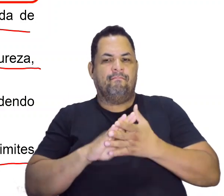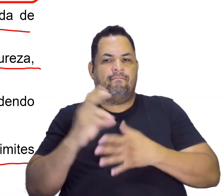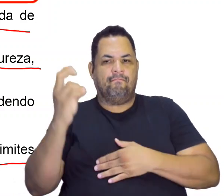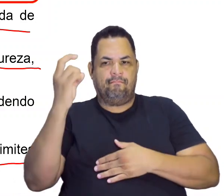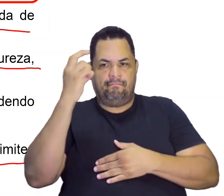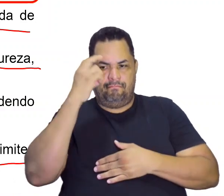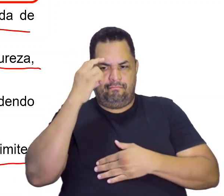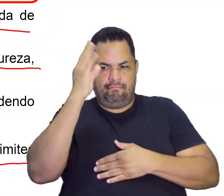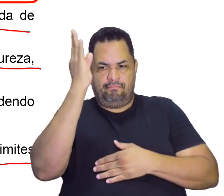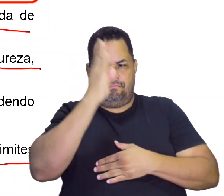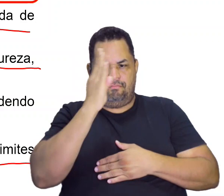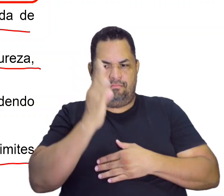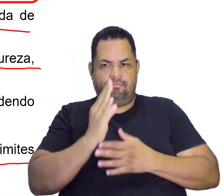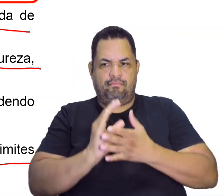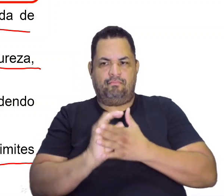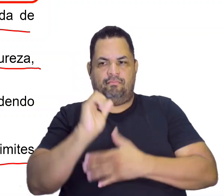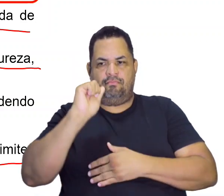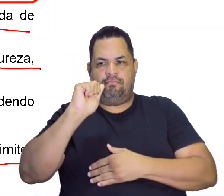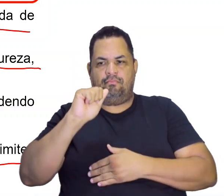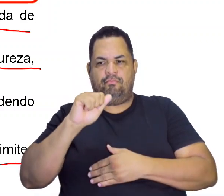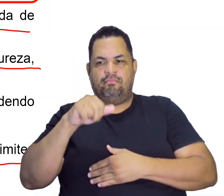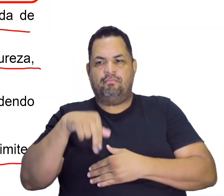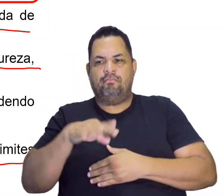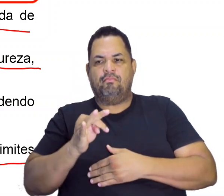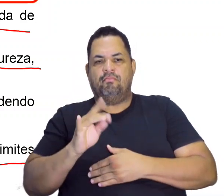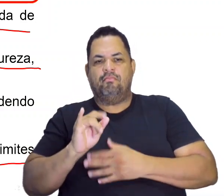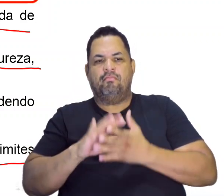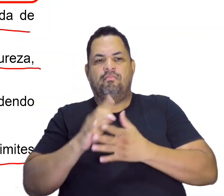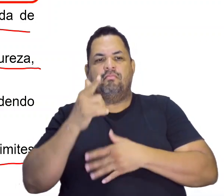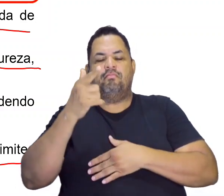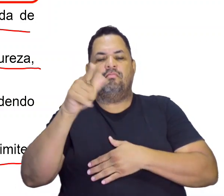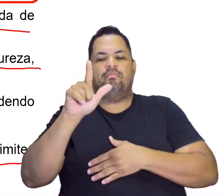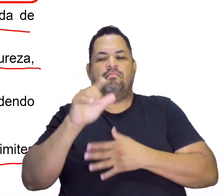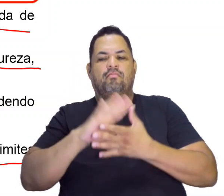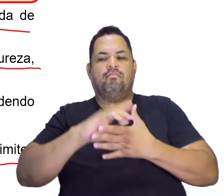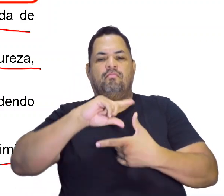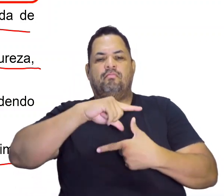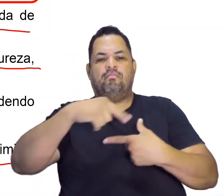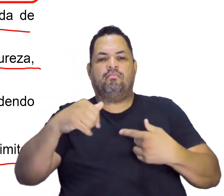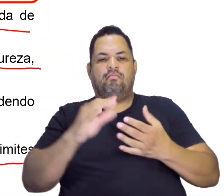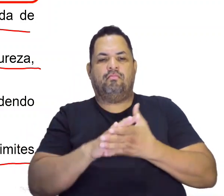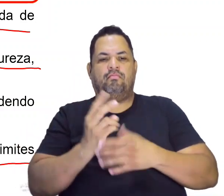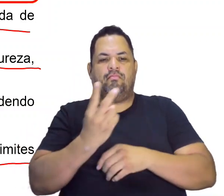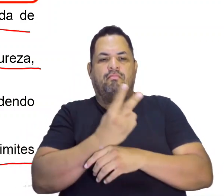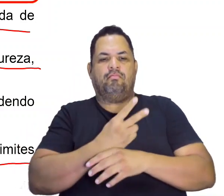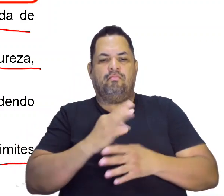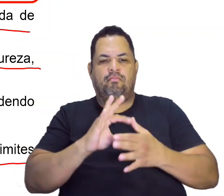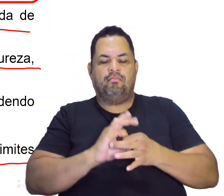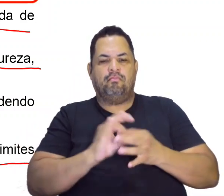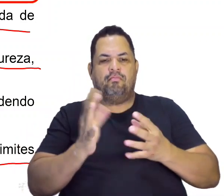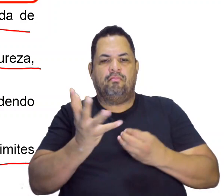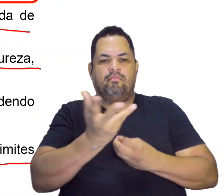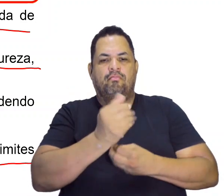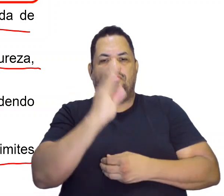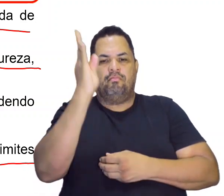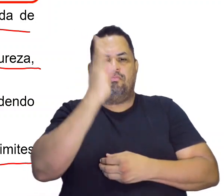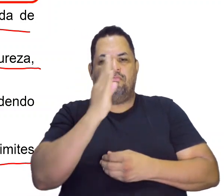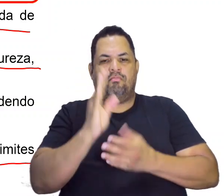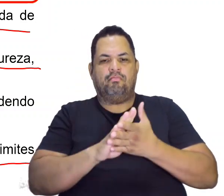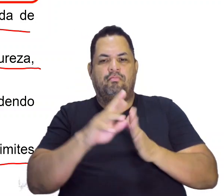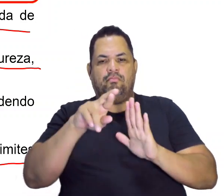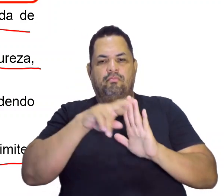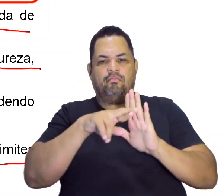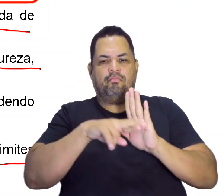brasileira, Anita Malfatti e os outros modernistas buscaram libertar a arte brasileira